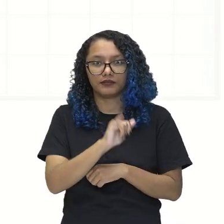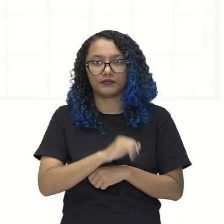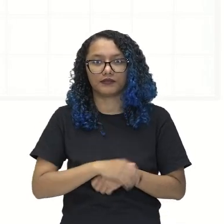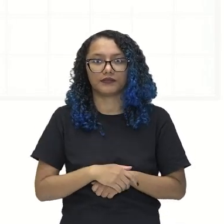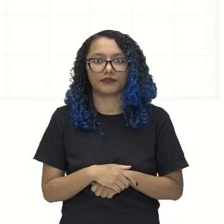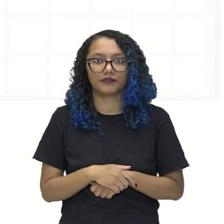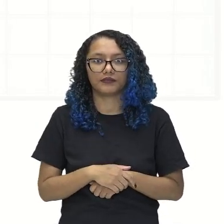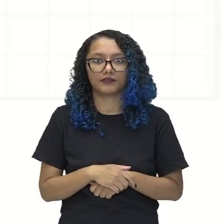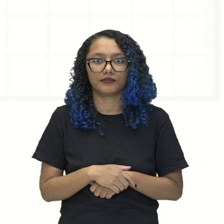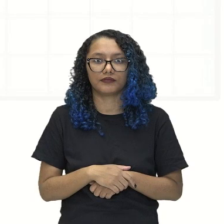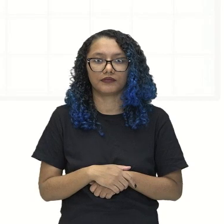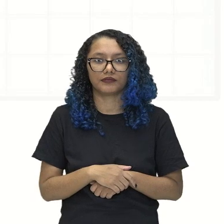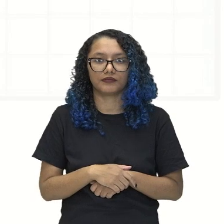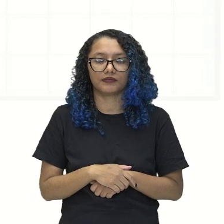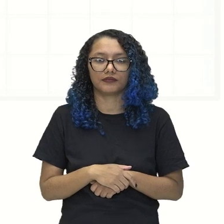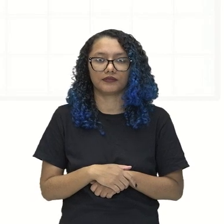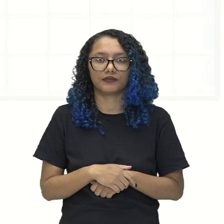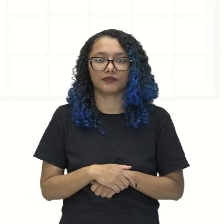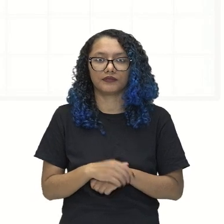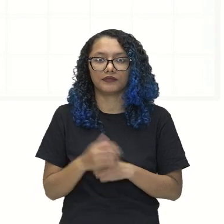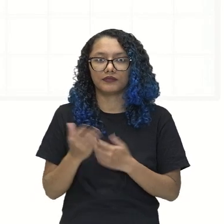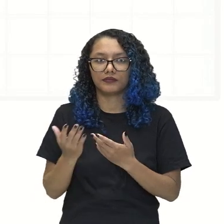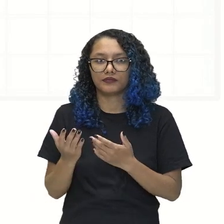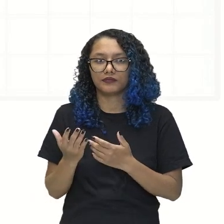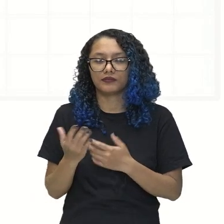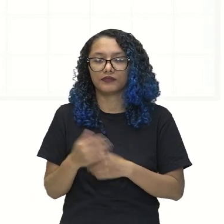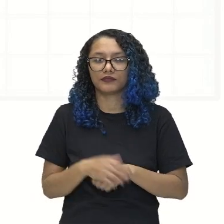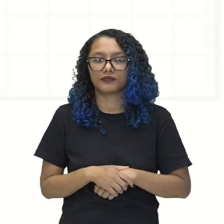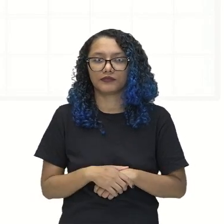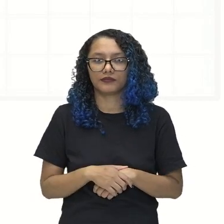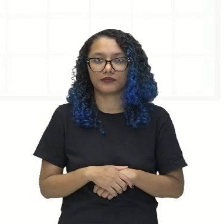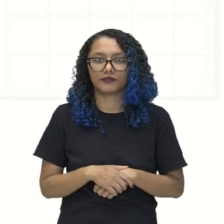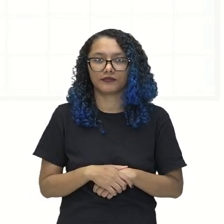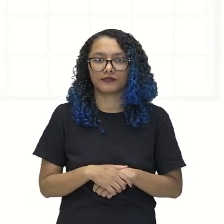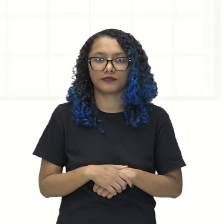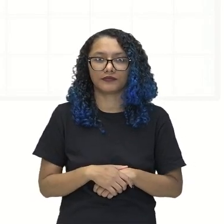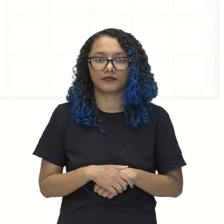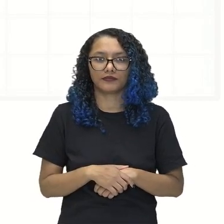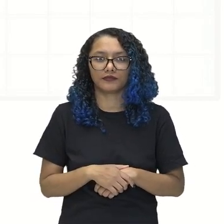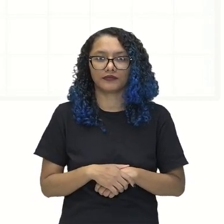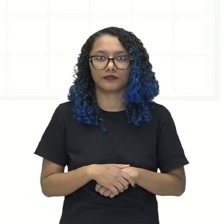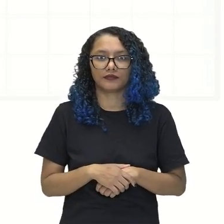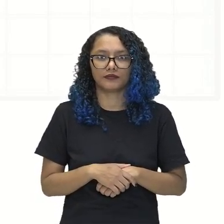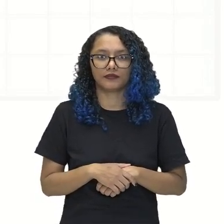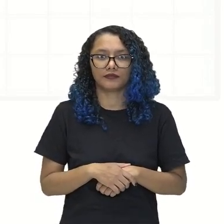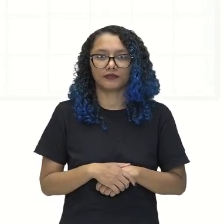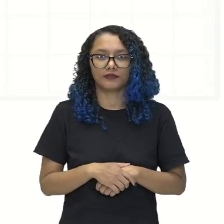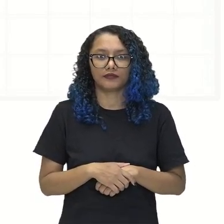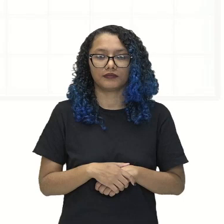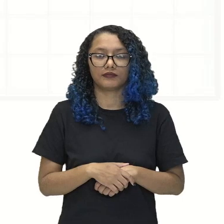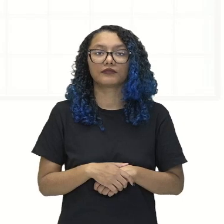situação, beleza? E aí você acaba montando o teu probleminha.